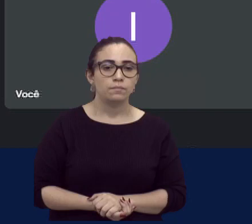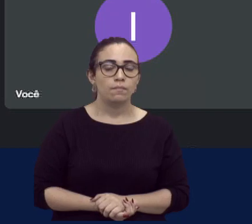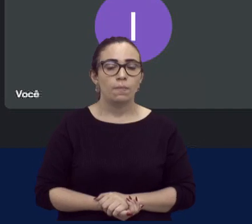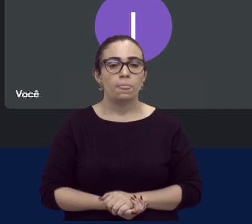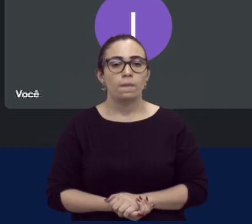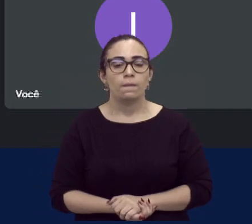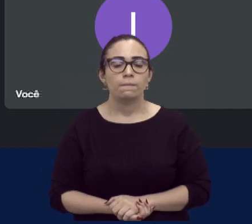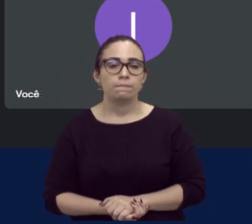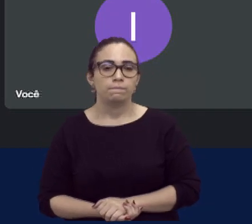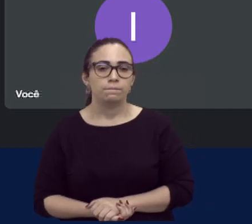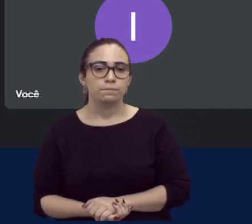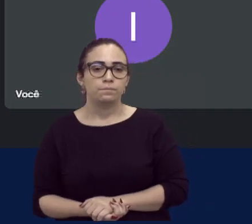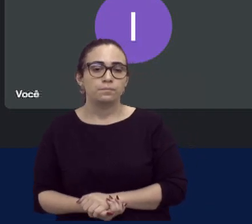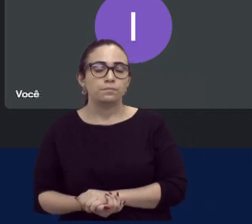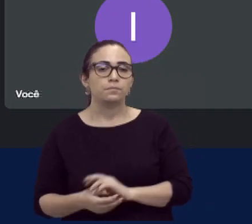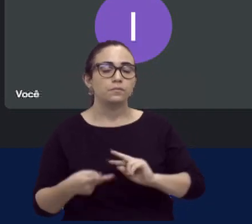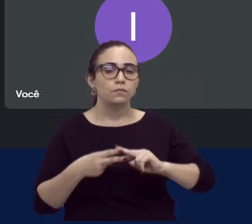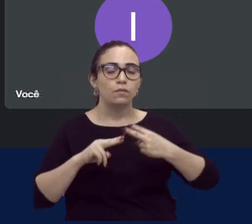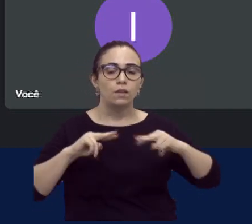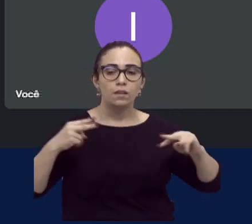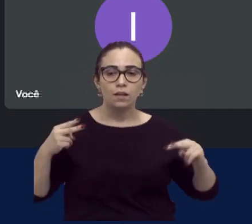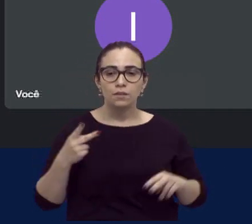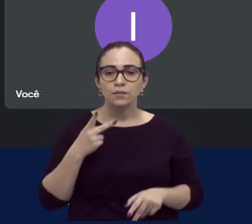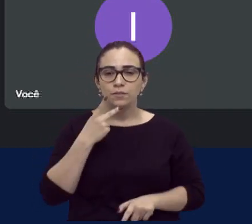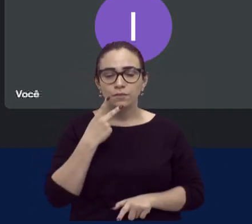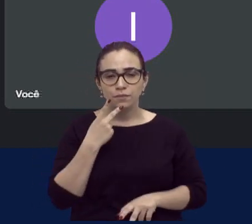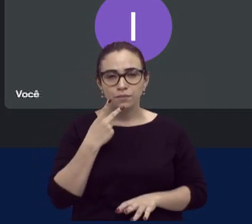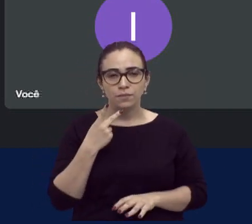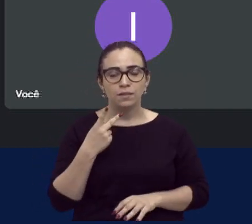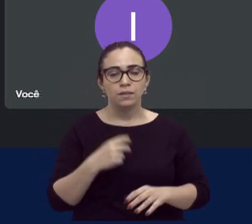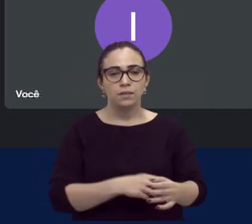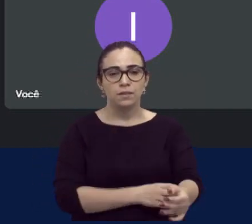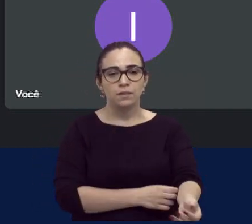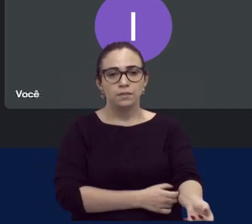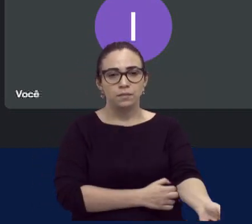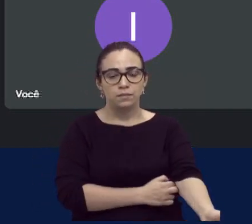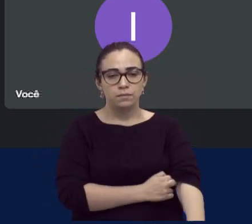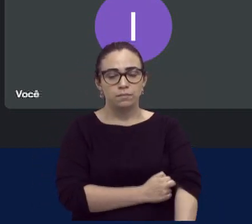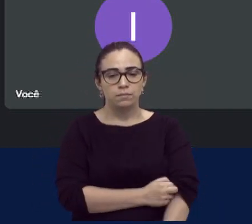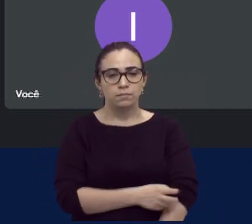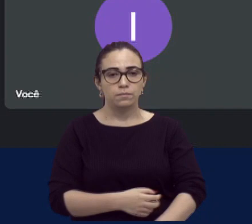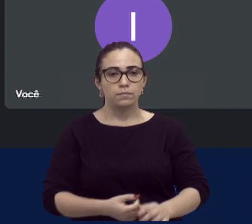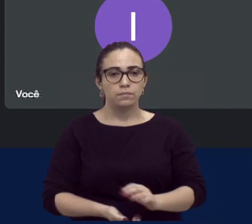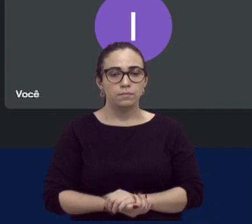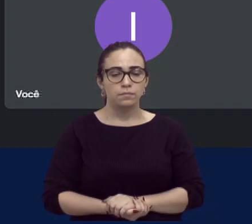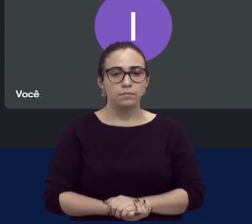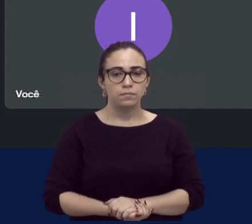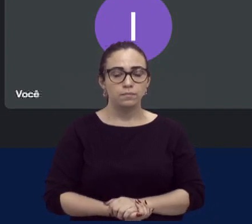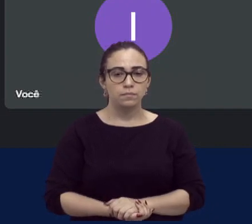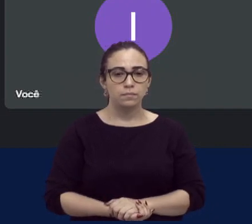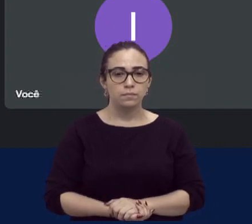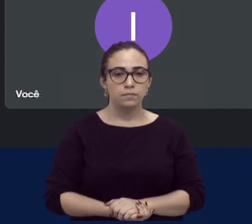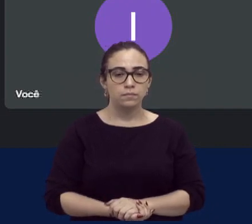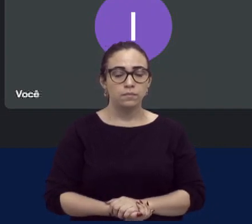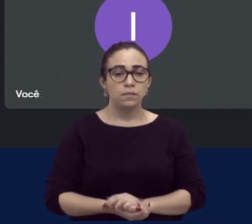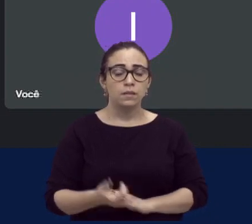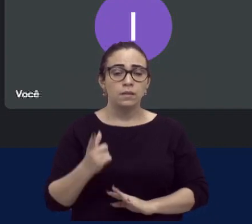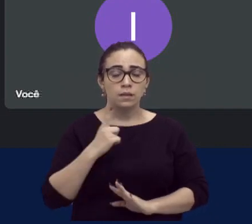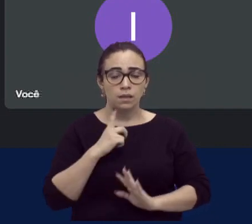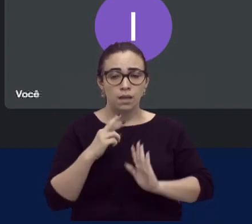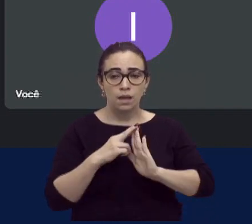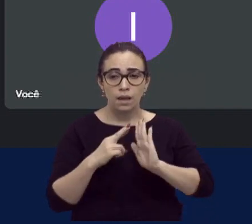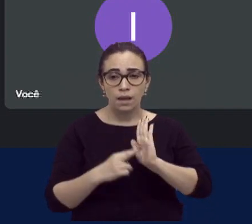do código genético, né, que diz que a mãe não é mãe, né? Foi até uma coisa muito falada recentemente. Toda regra tem sua